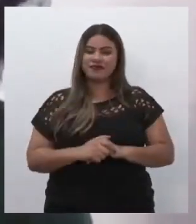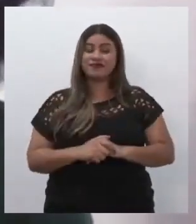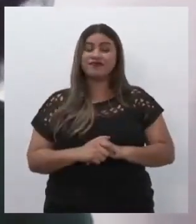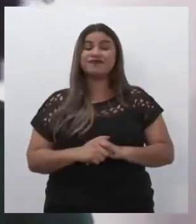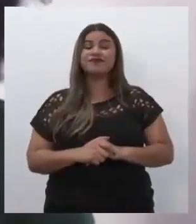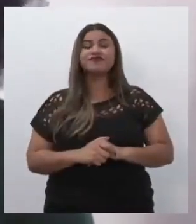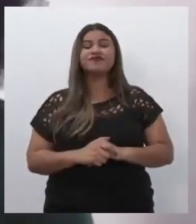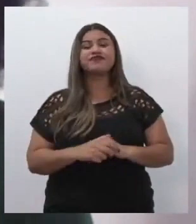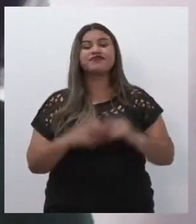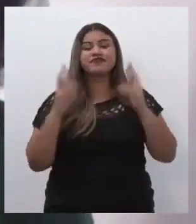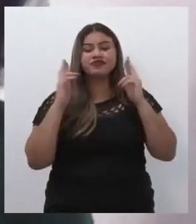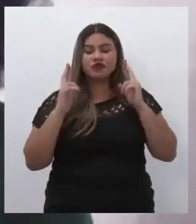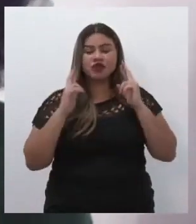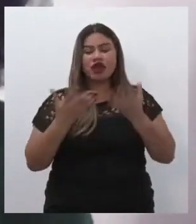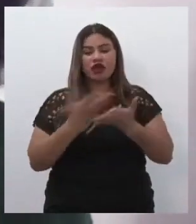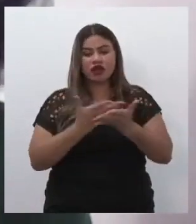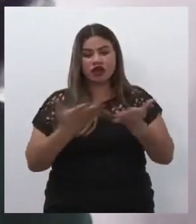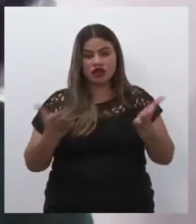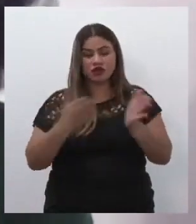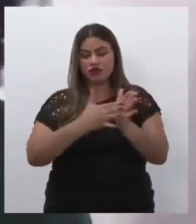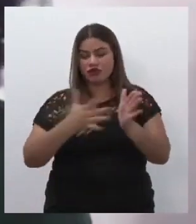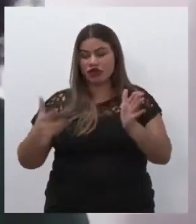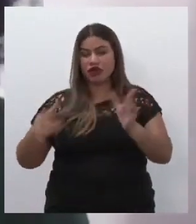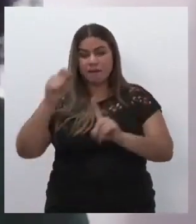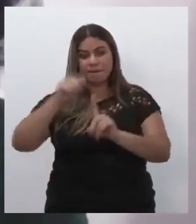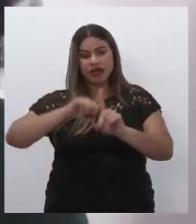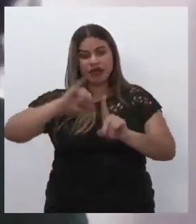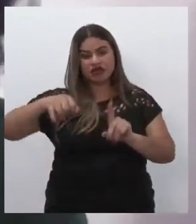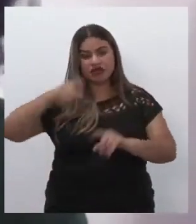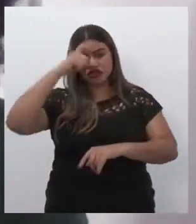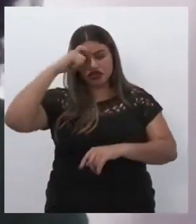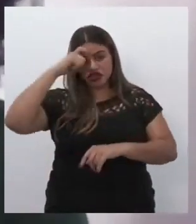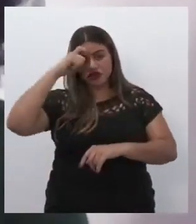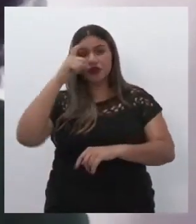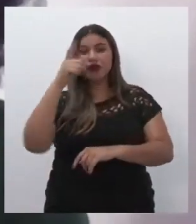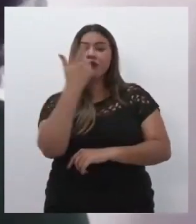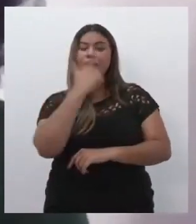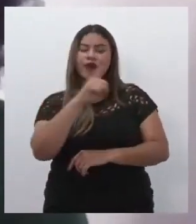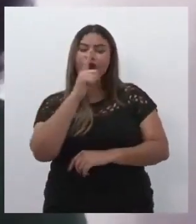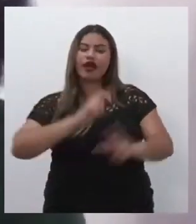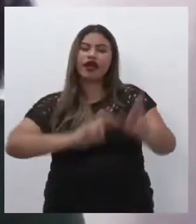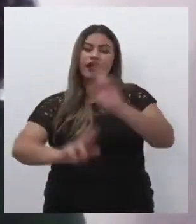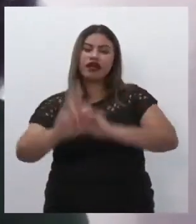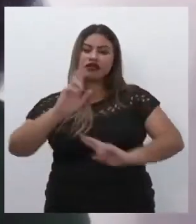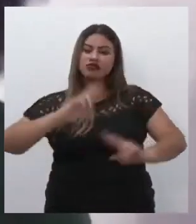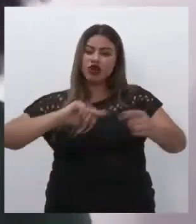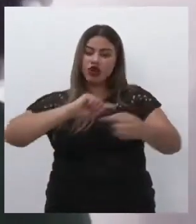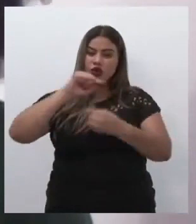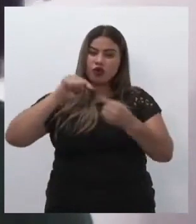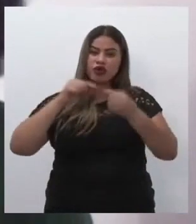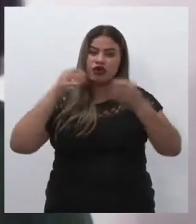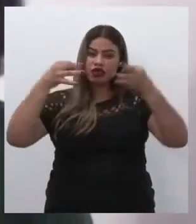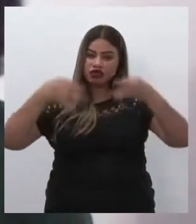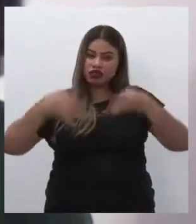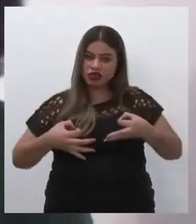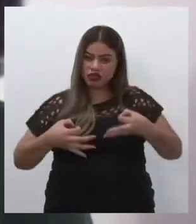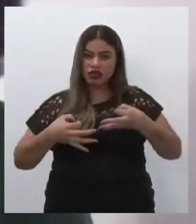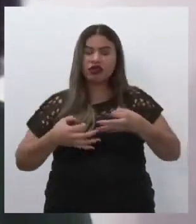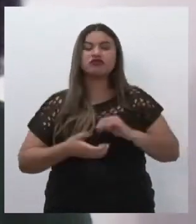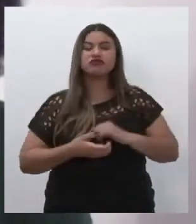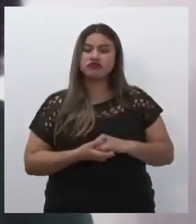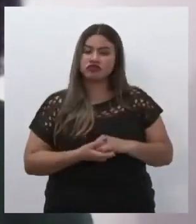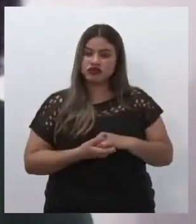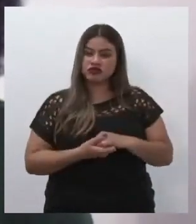vocês, nessa recuperação de janeiro, tenham os resultados que o objetivo de vocês